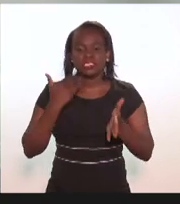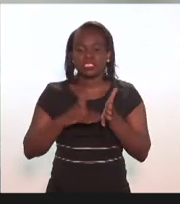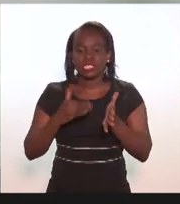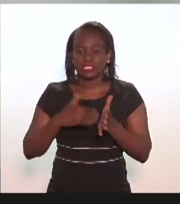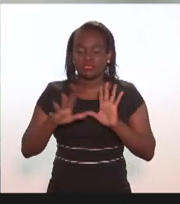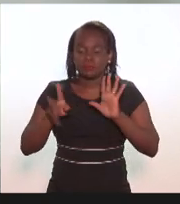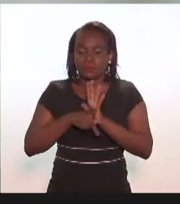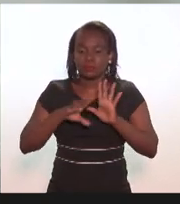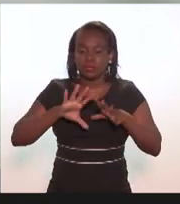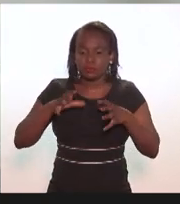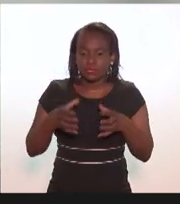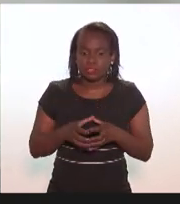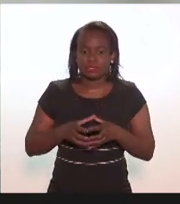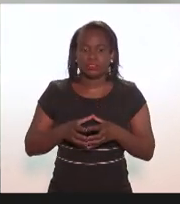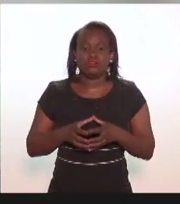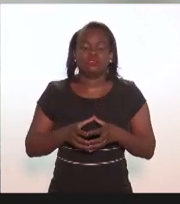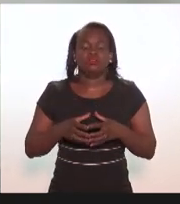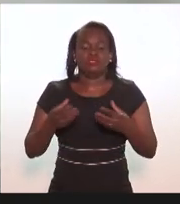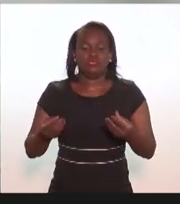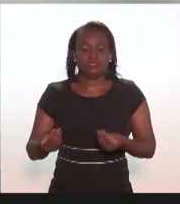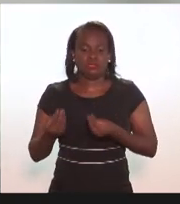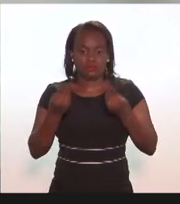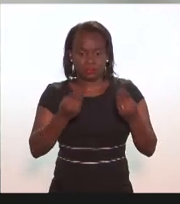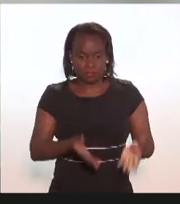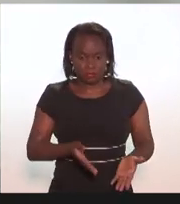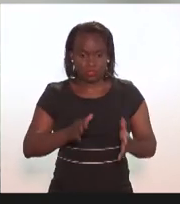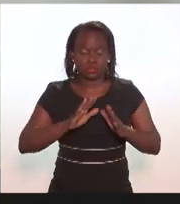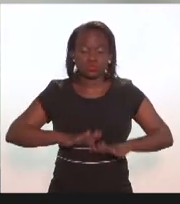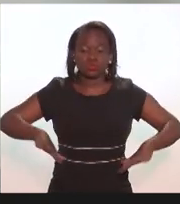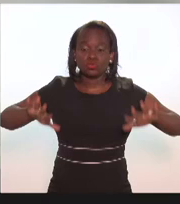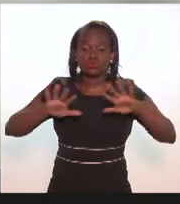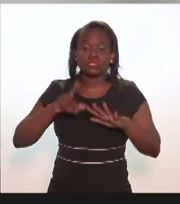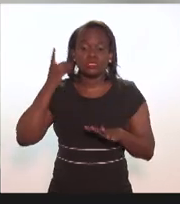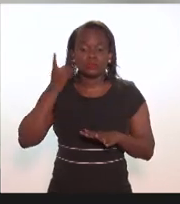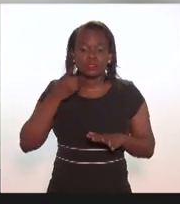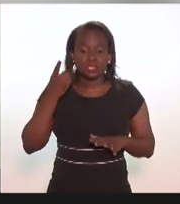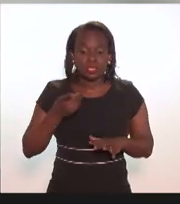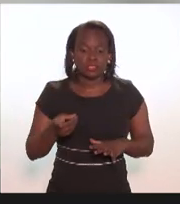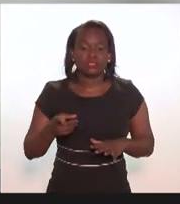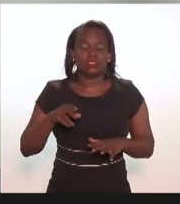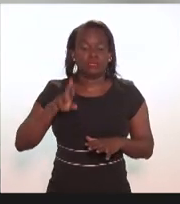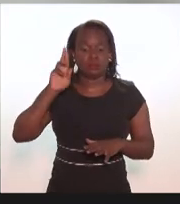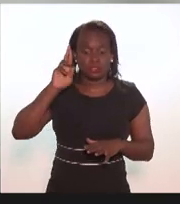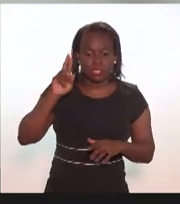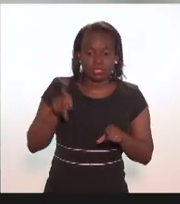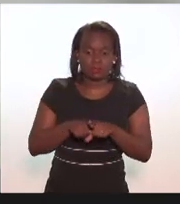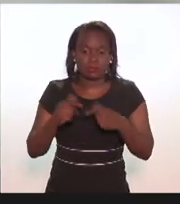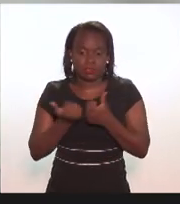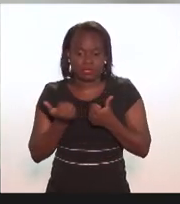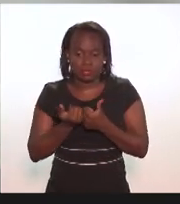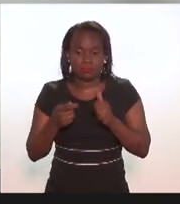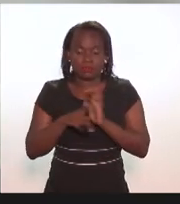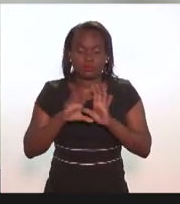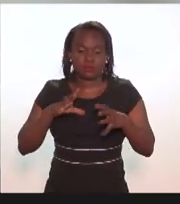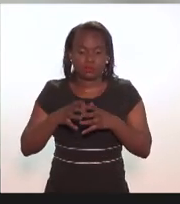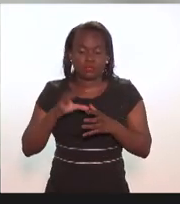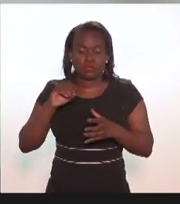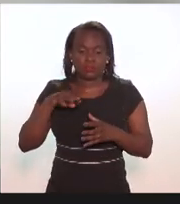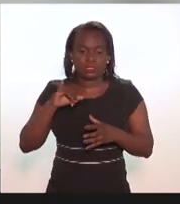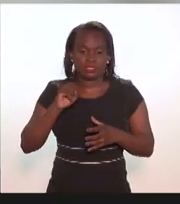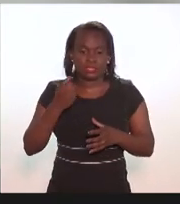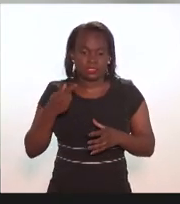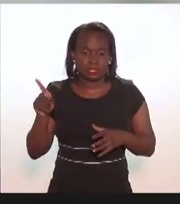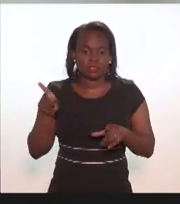da comissão que mandasse para todos os deputados titulares e suplentes da comissão e